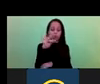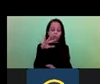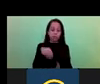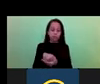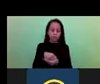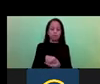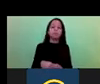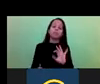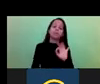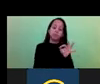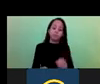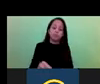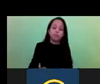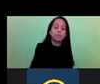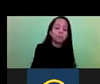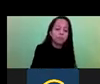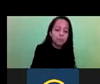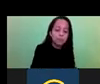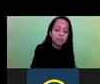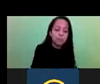também se constituem